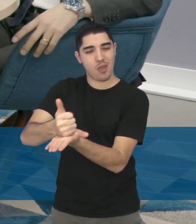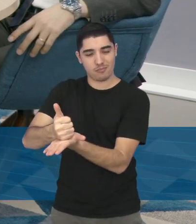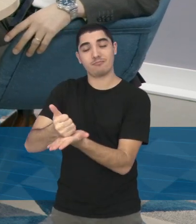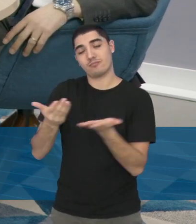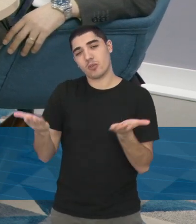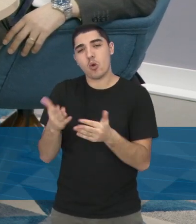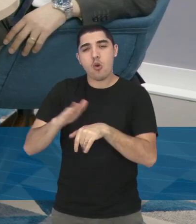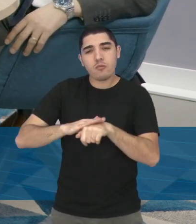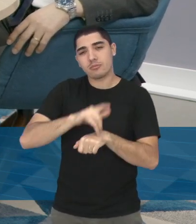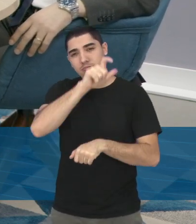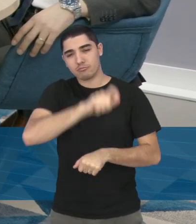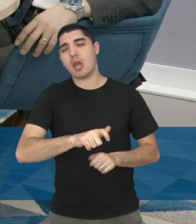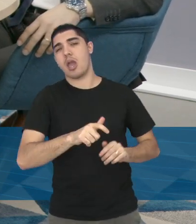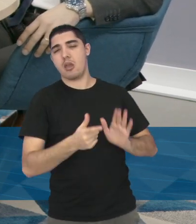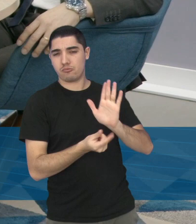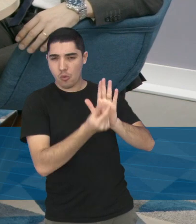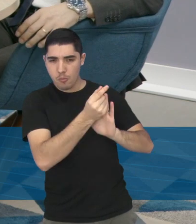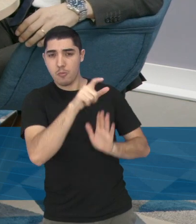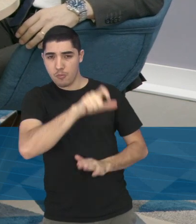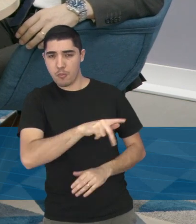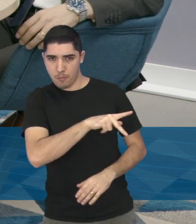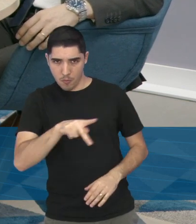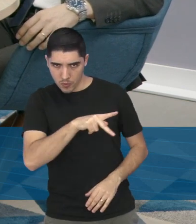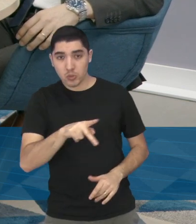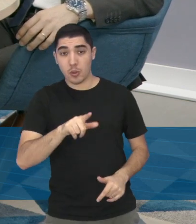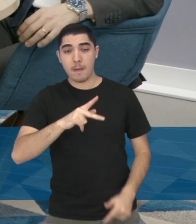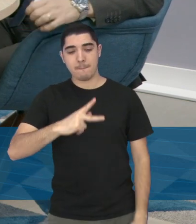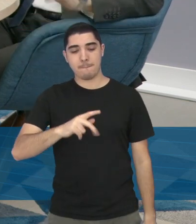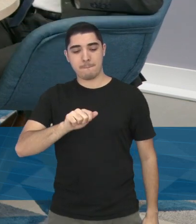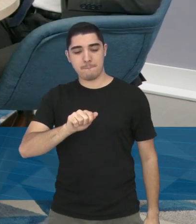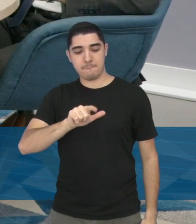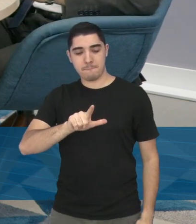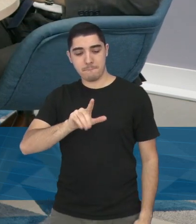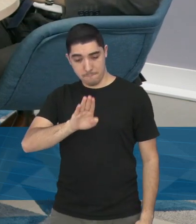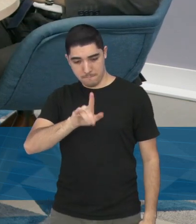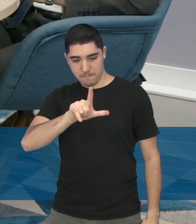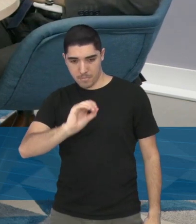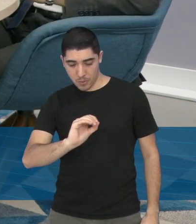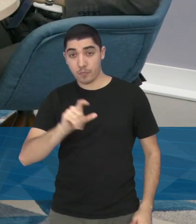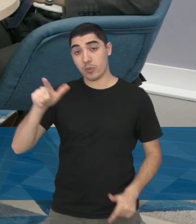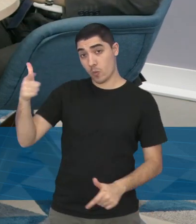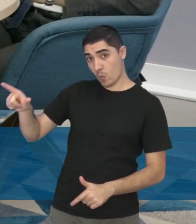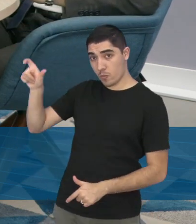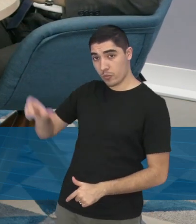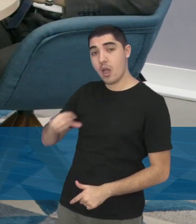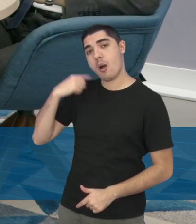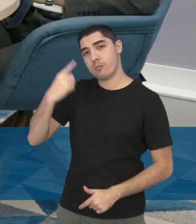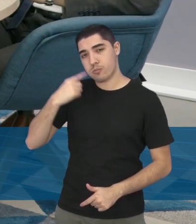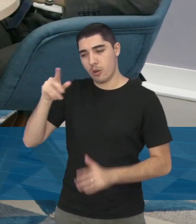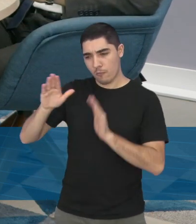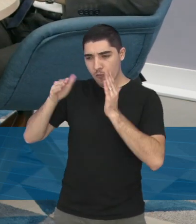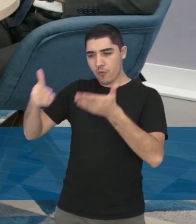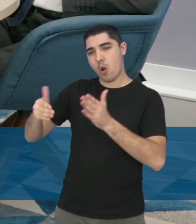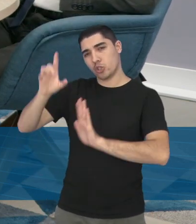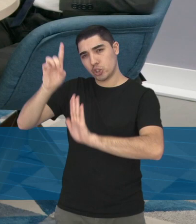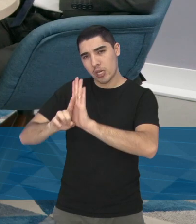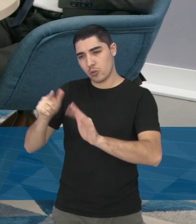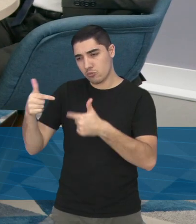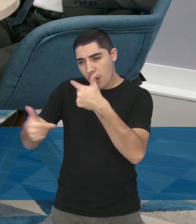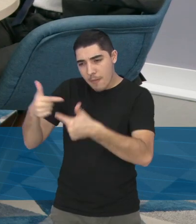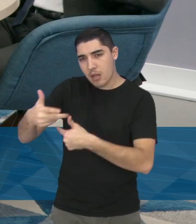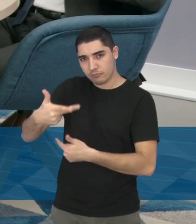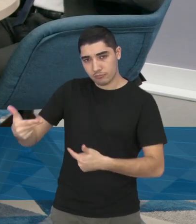hoje e eu vou conversar com o economista e professor Pablo Rojas e também um advogado especialista em